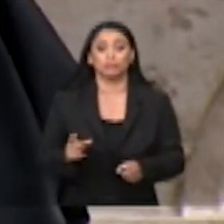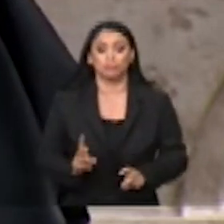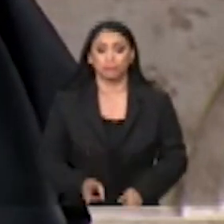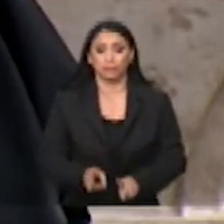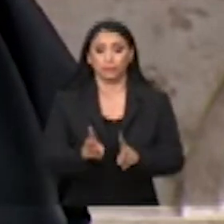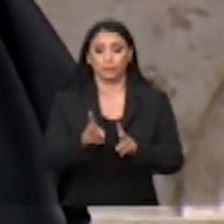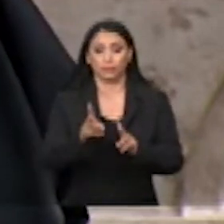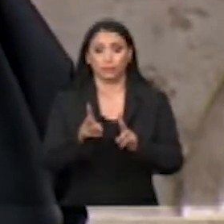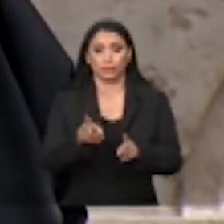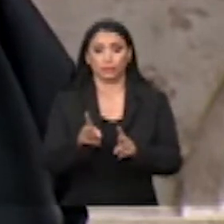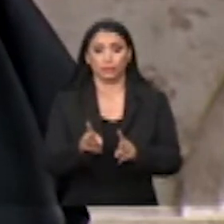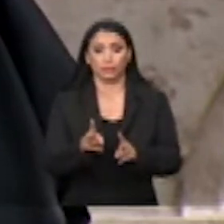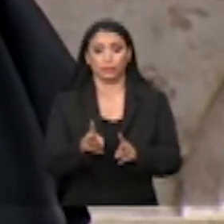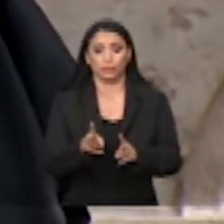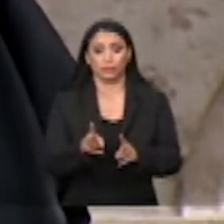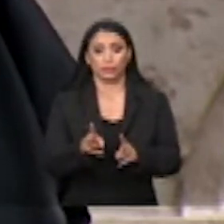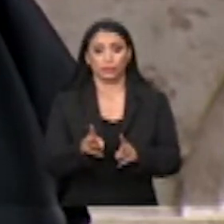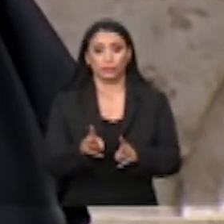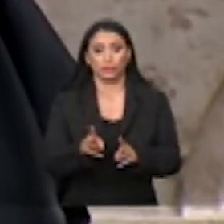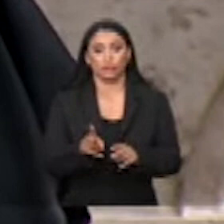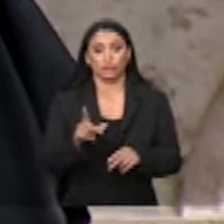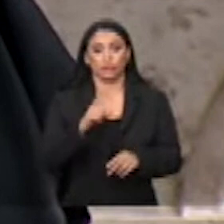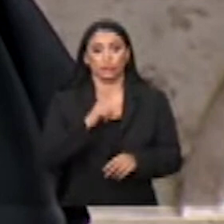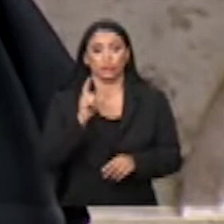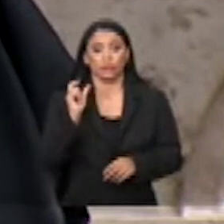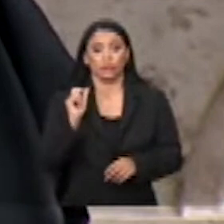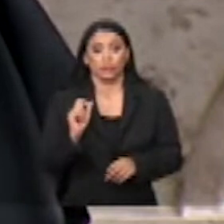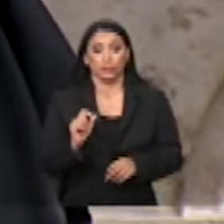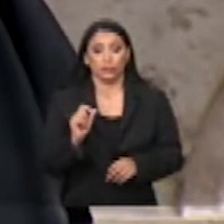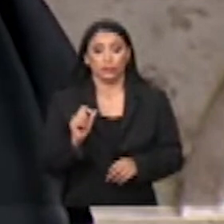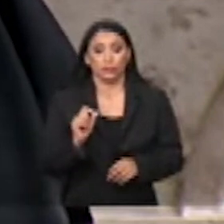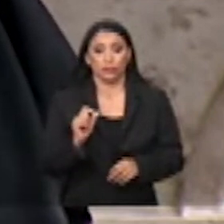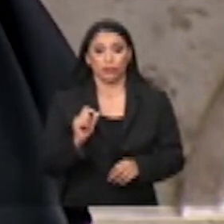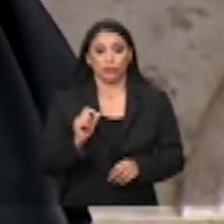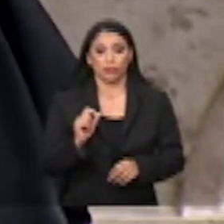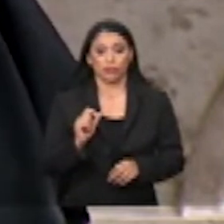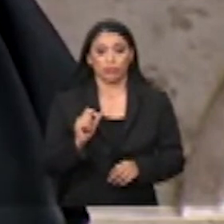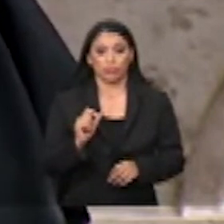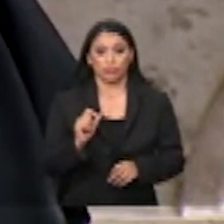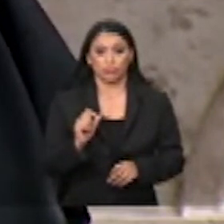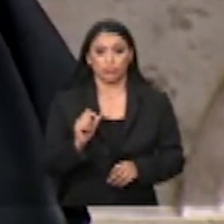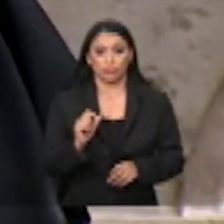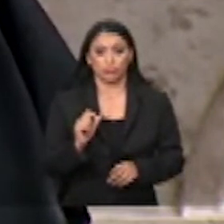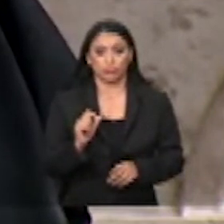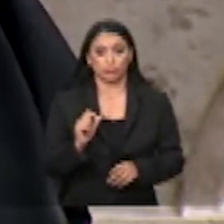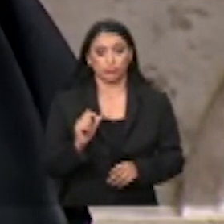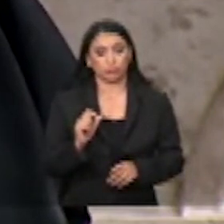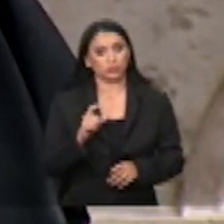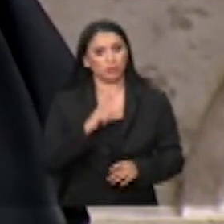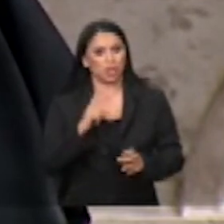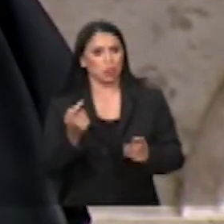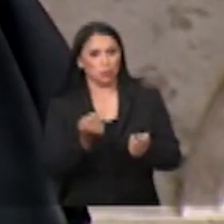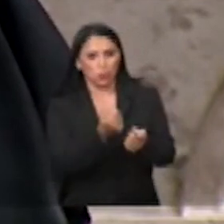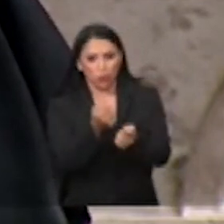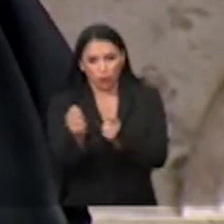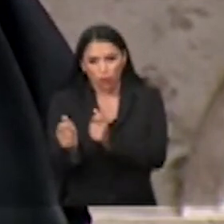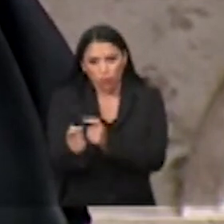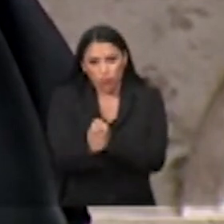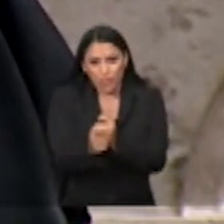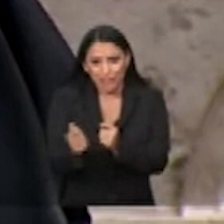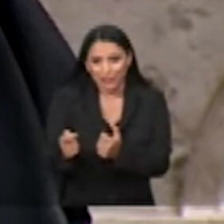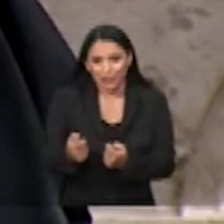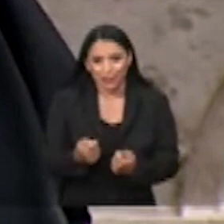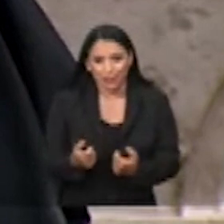para resistir aos mais sedutores cantos e encantos das sereias. Dizia